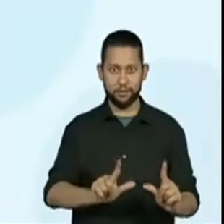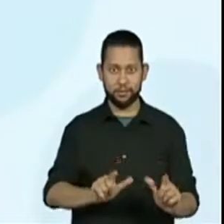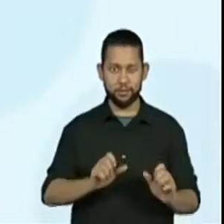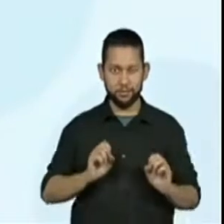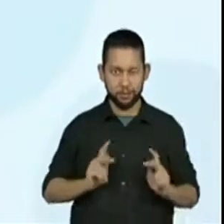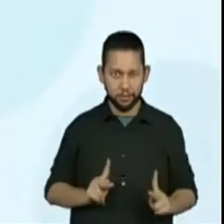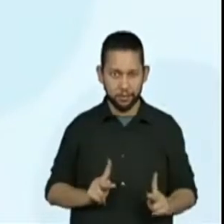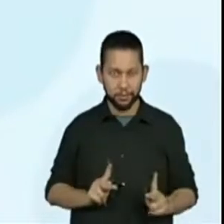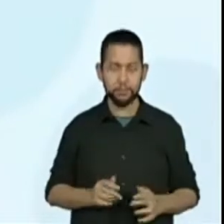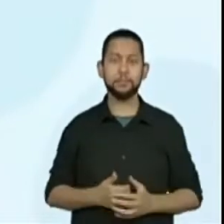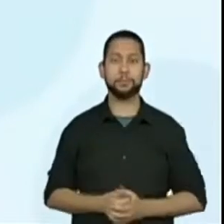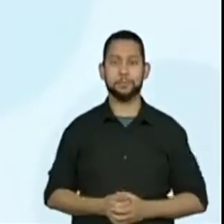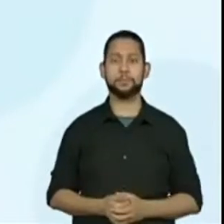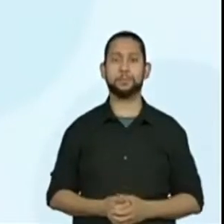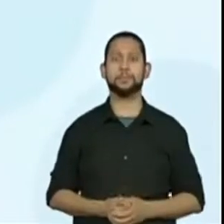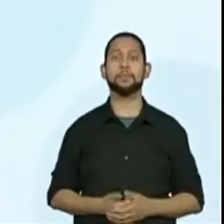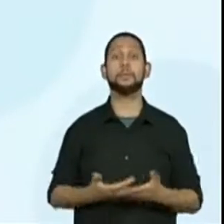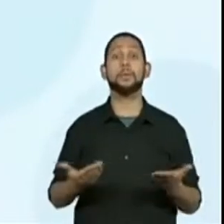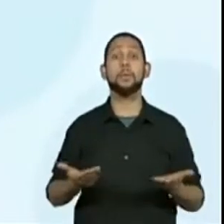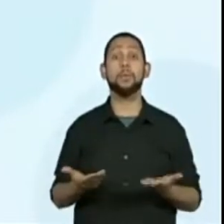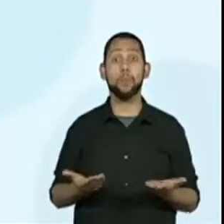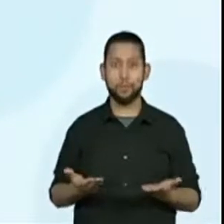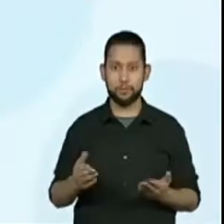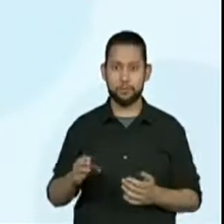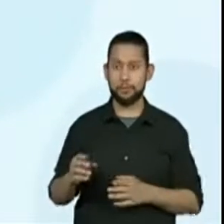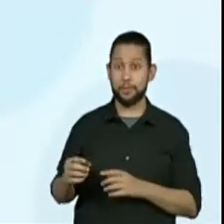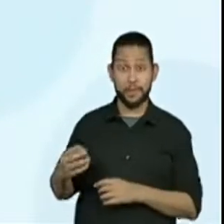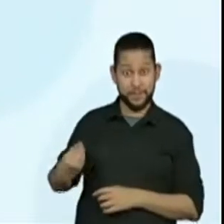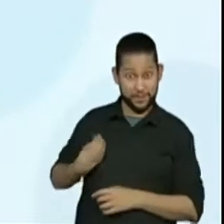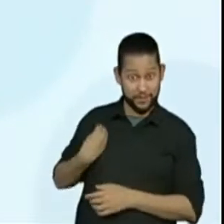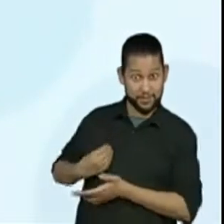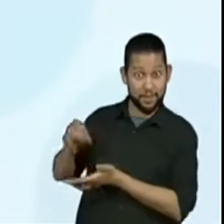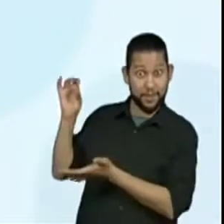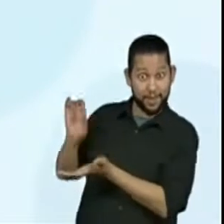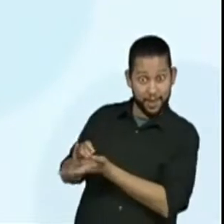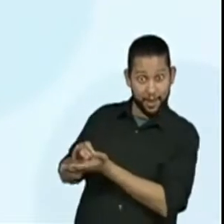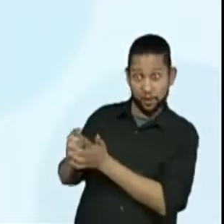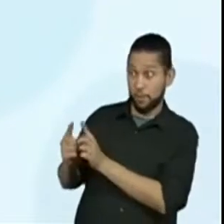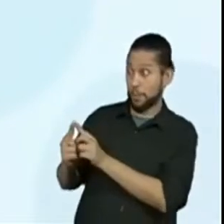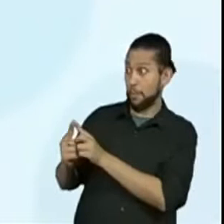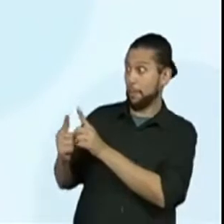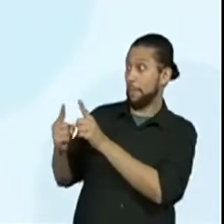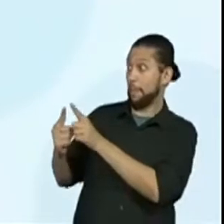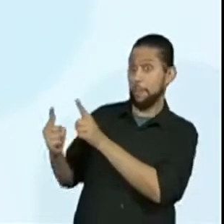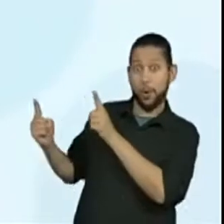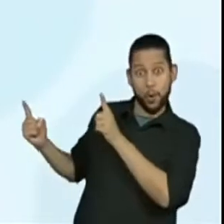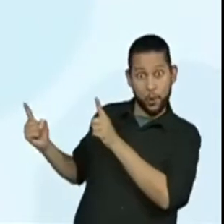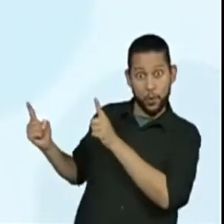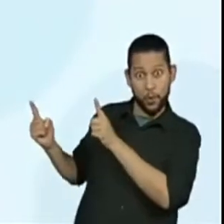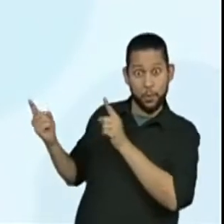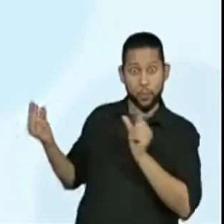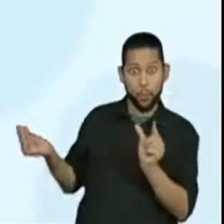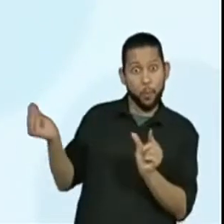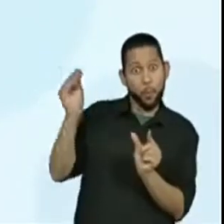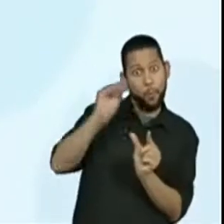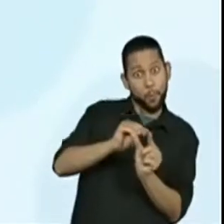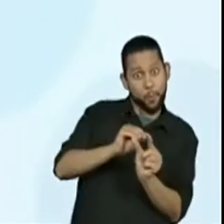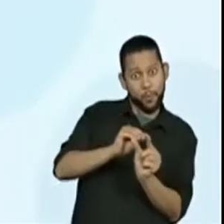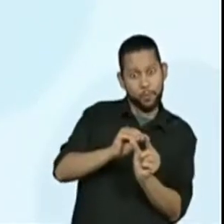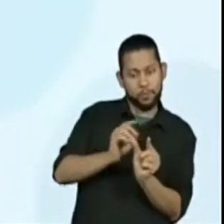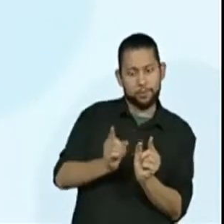Tudo bem. Então, se quanto mais metros couberem dentro de um quadradinho,